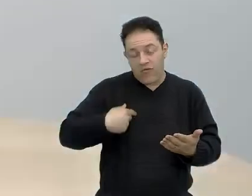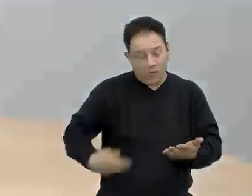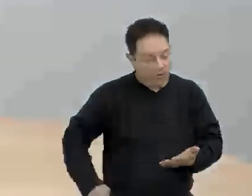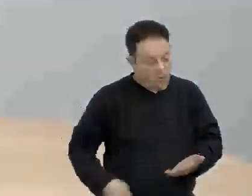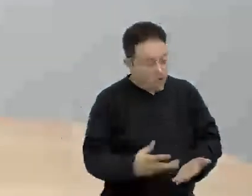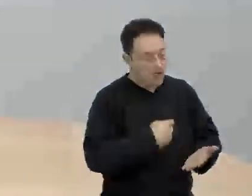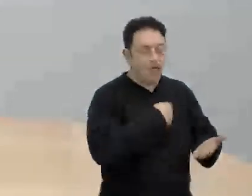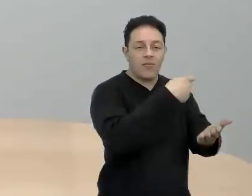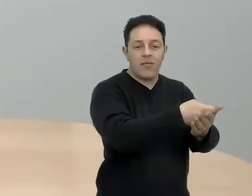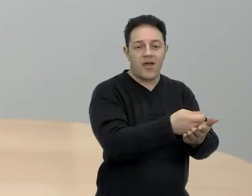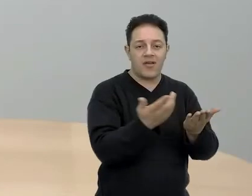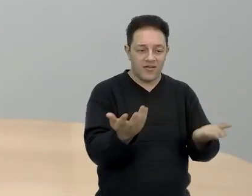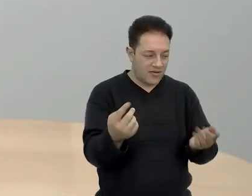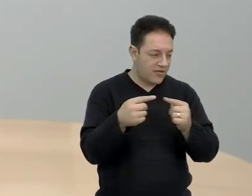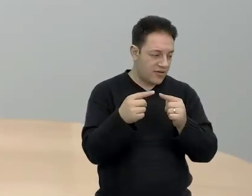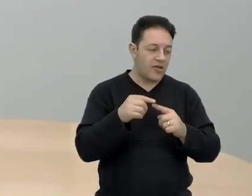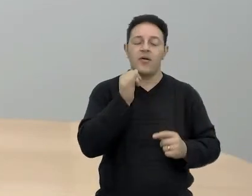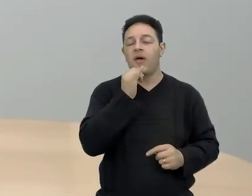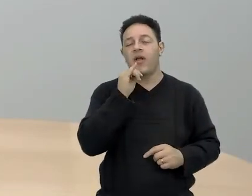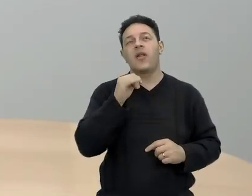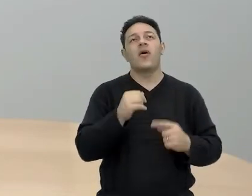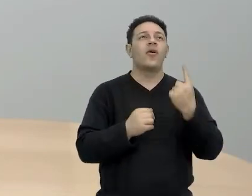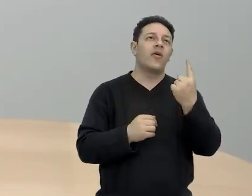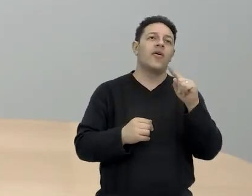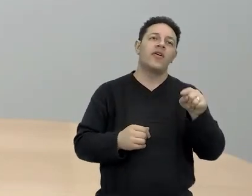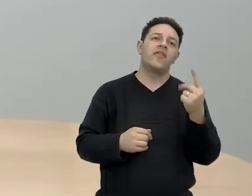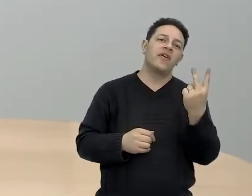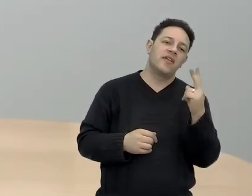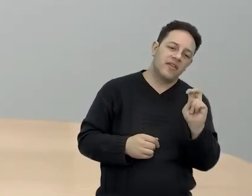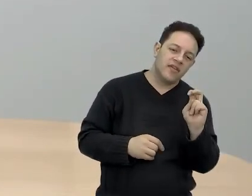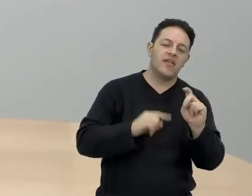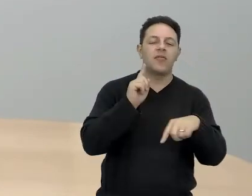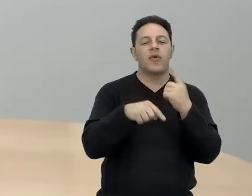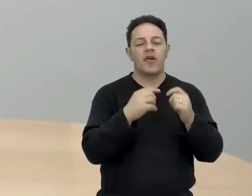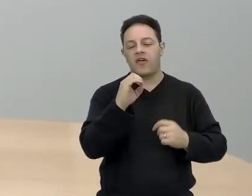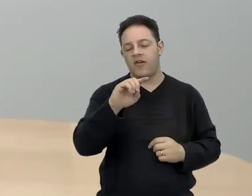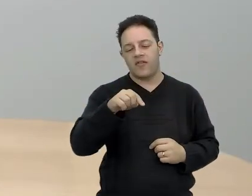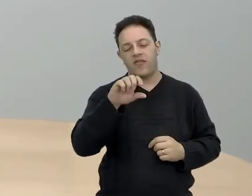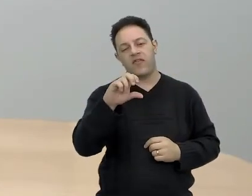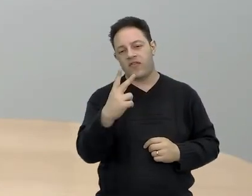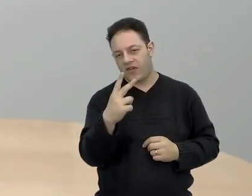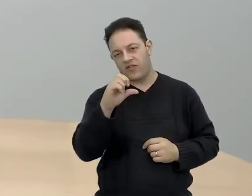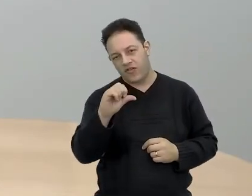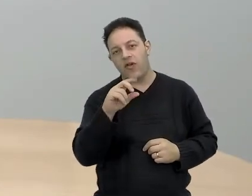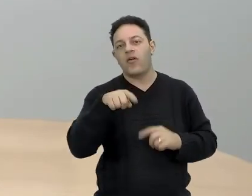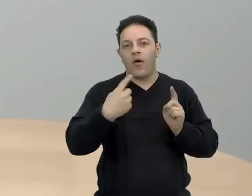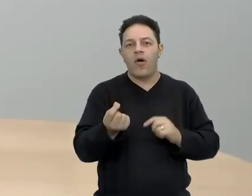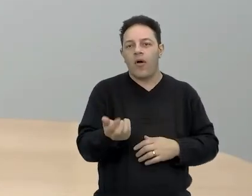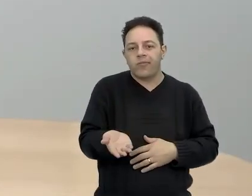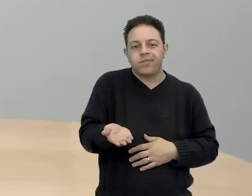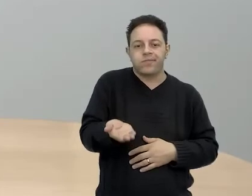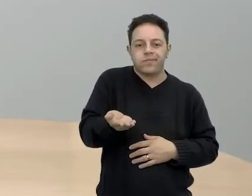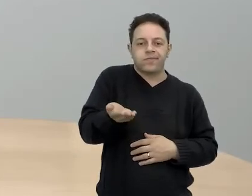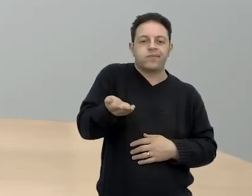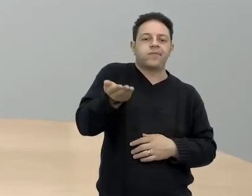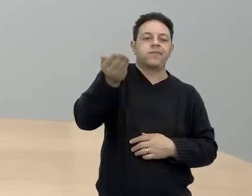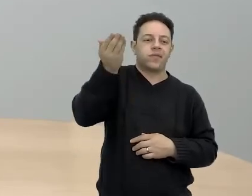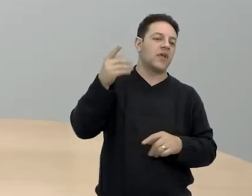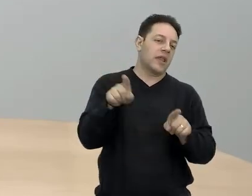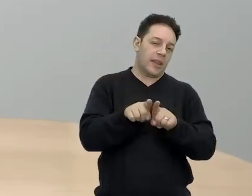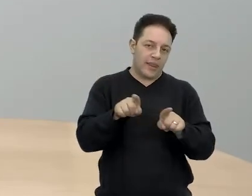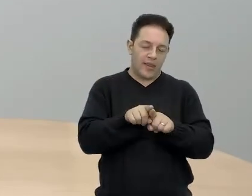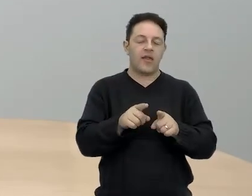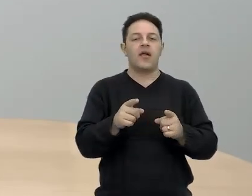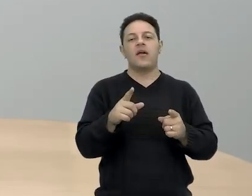gente começa de 1,25, 29 centavos, mas depois eles vão aumentando aí conforme vai aumentando também o número